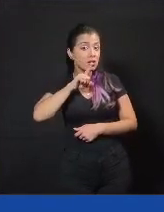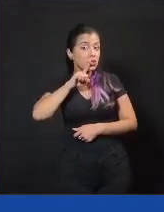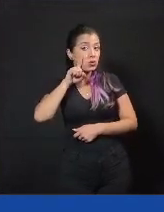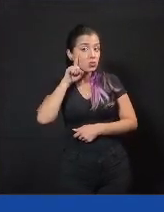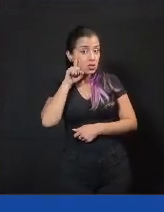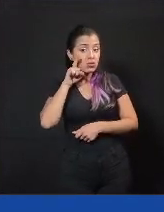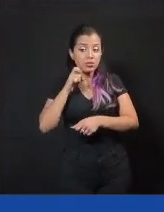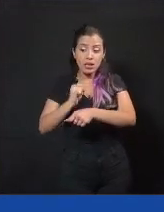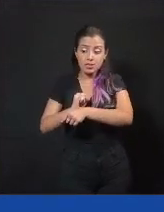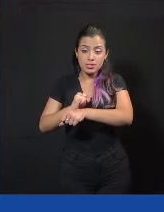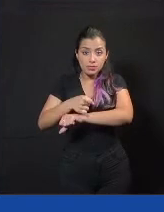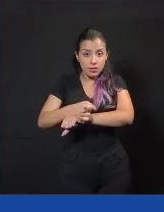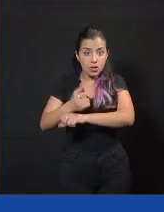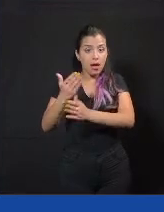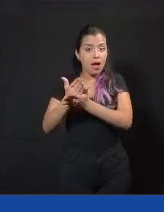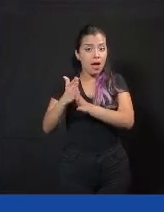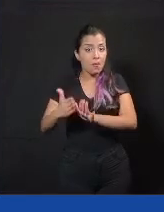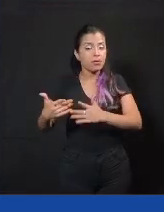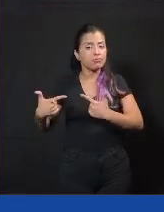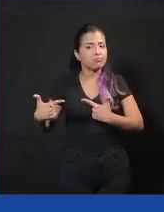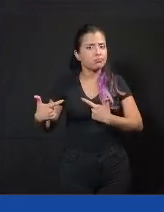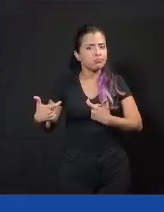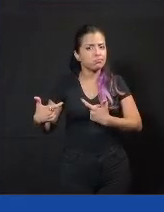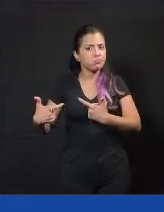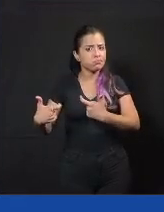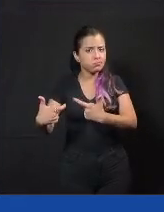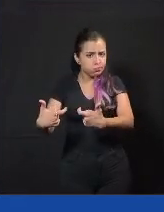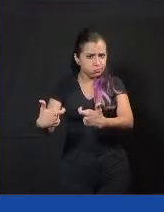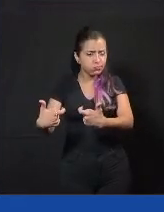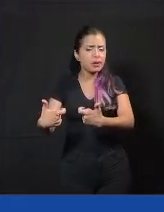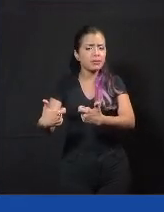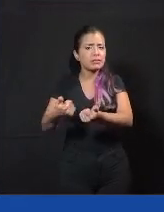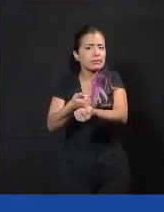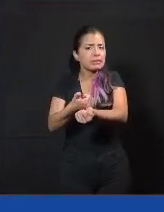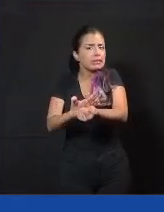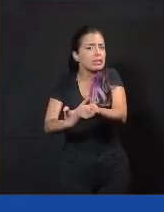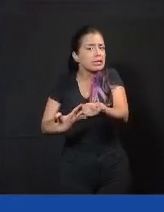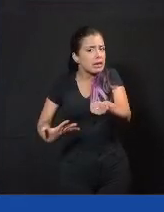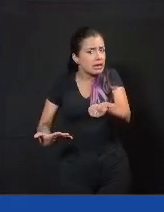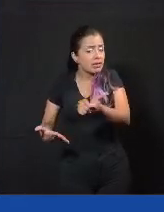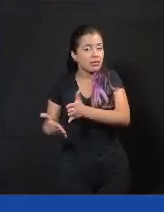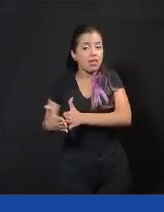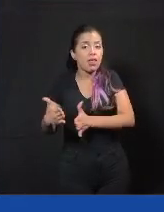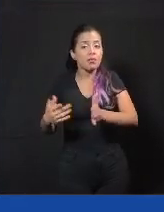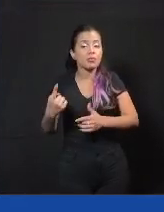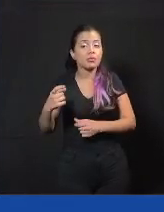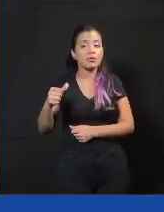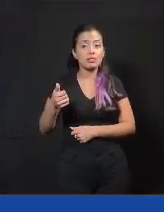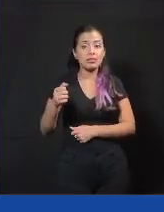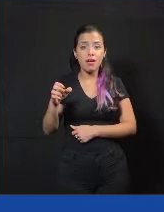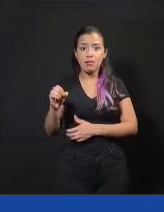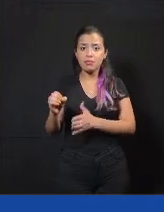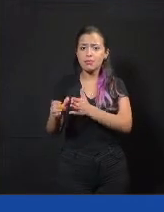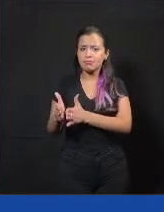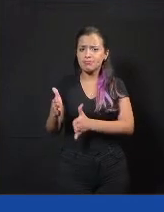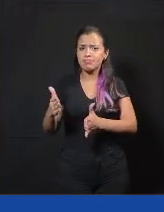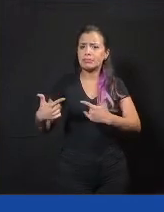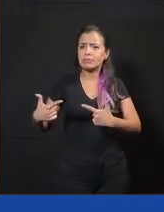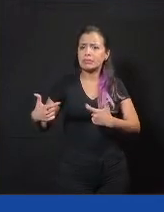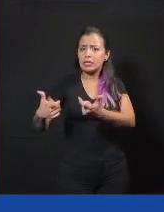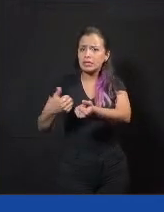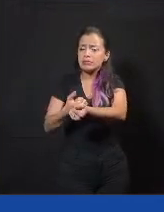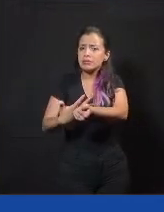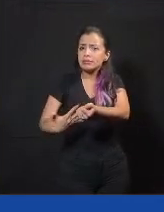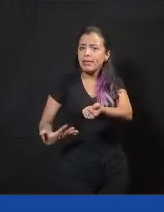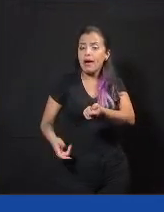escravidão acabou com a guerra muito sangrenta, na década de 60 ainda, na década de 1960, a gente vai ver que já